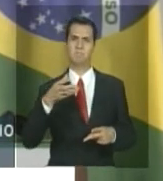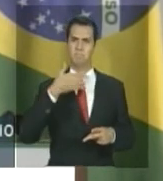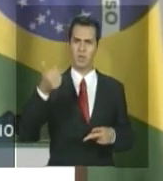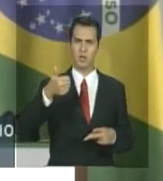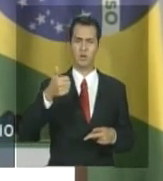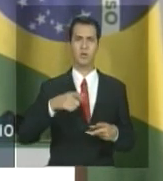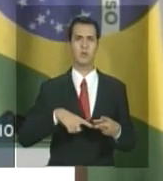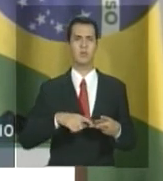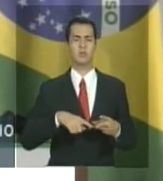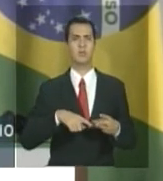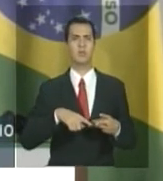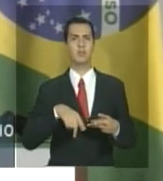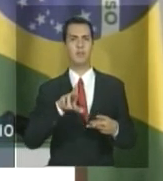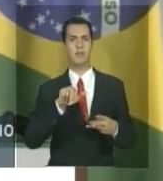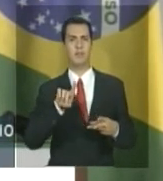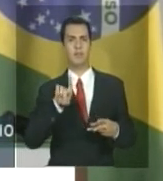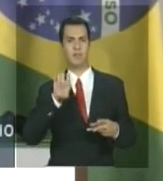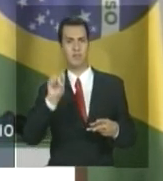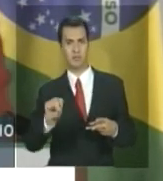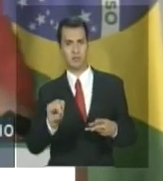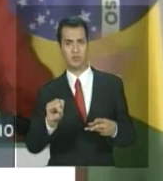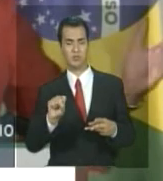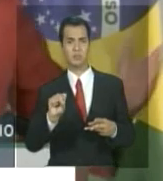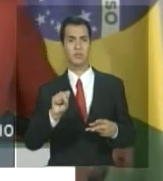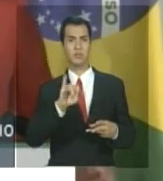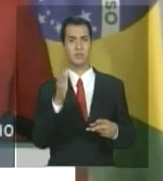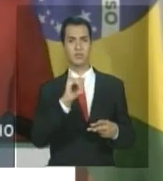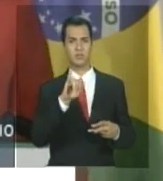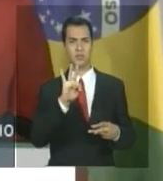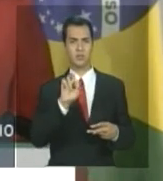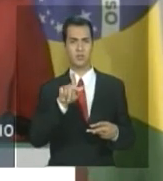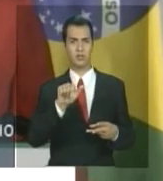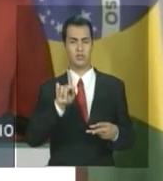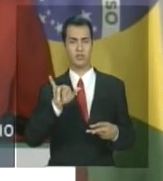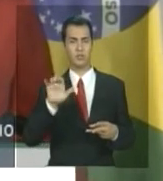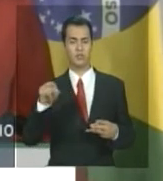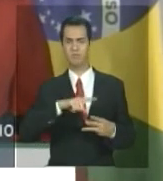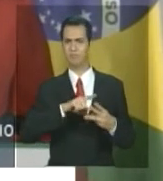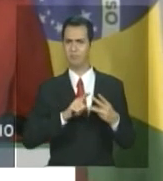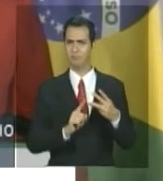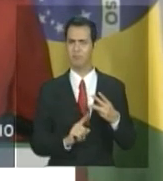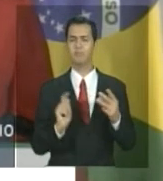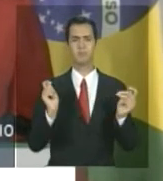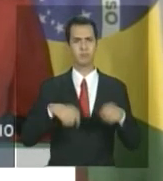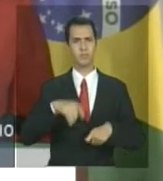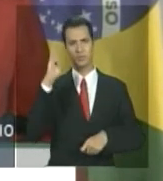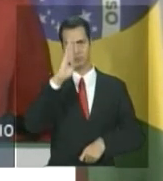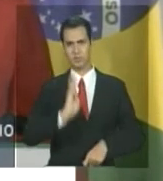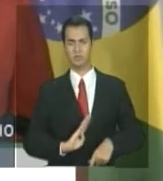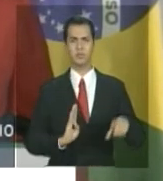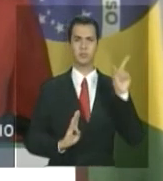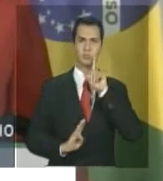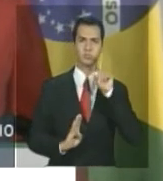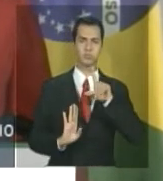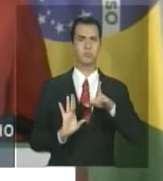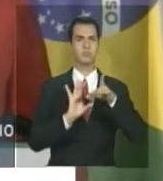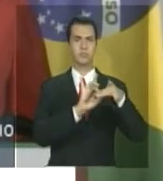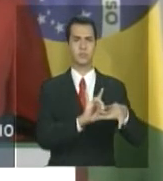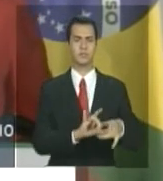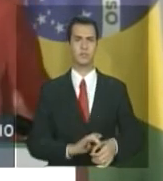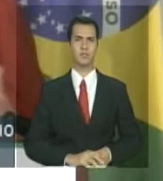quanto a redes inteligentes, há uma fronteira imensa de cooperação entre o Brasil e os Estados Unidos.